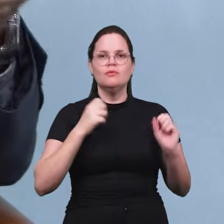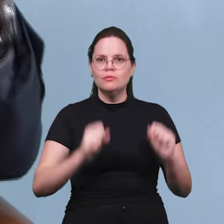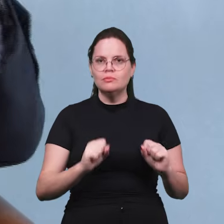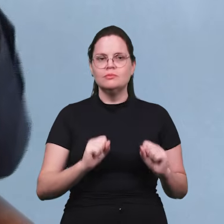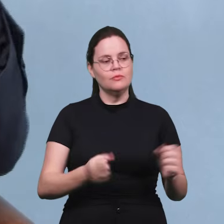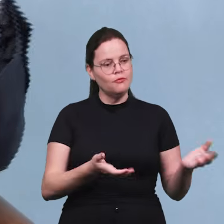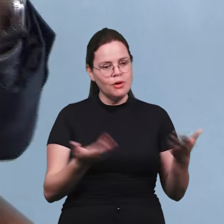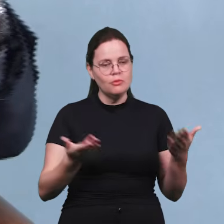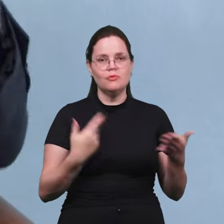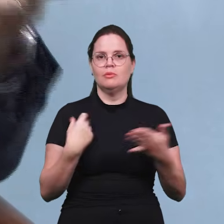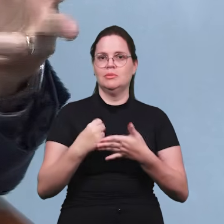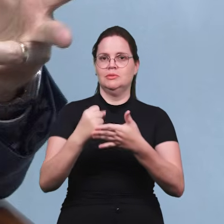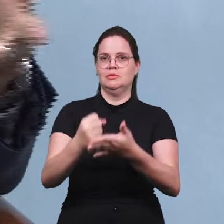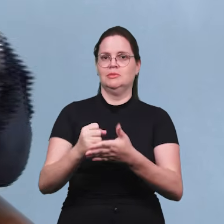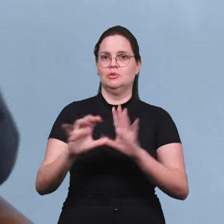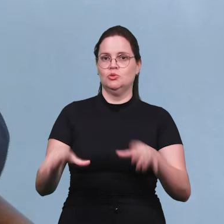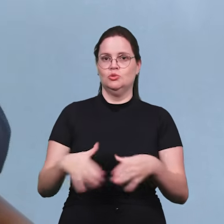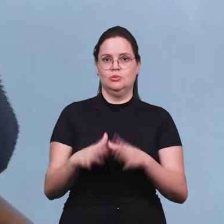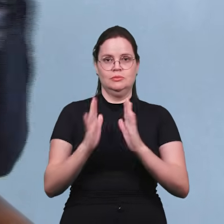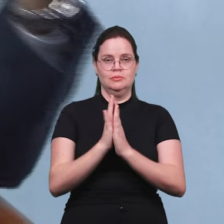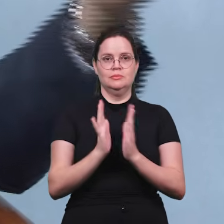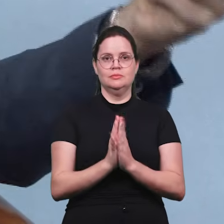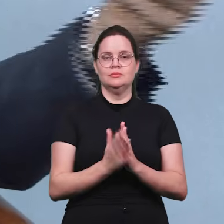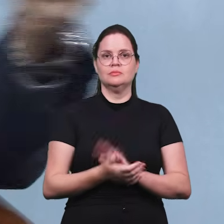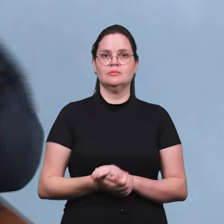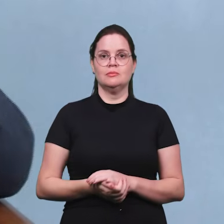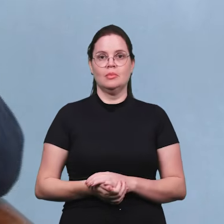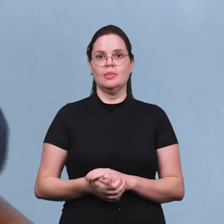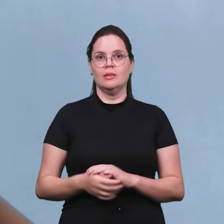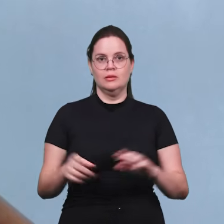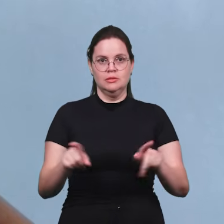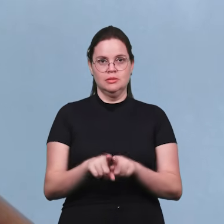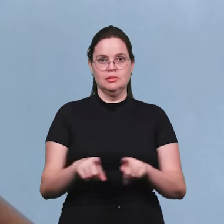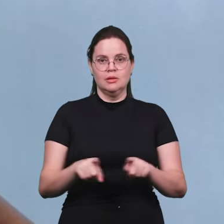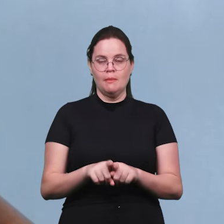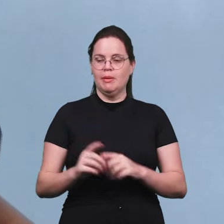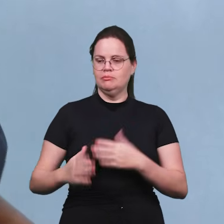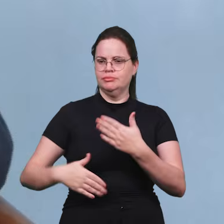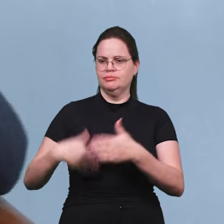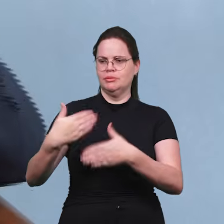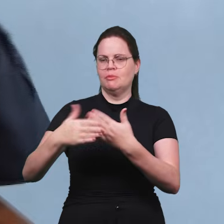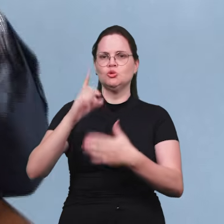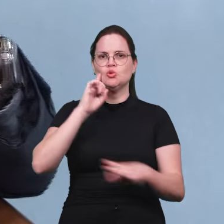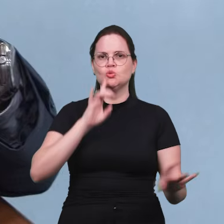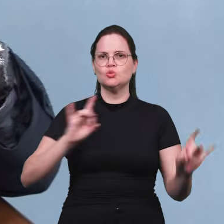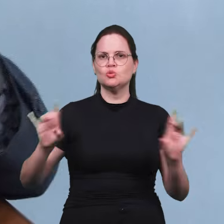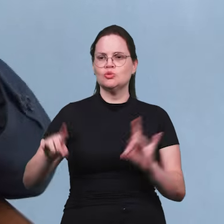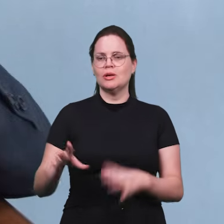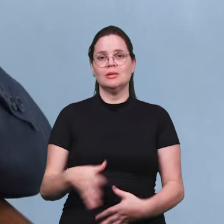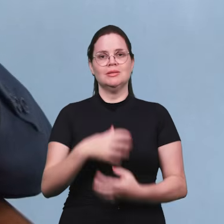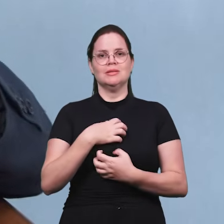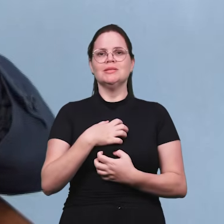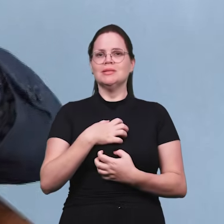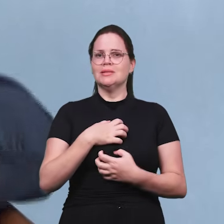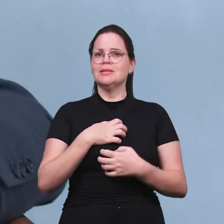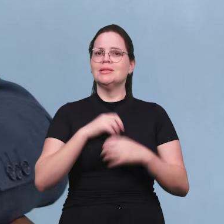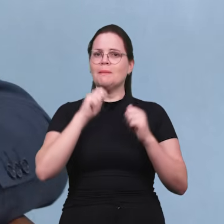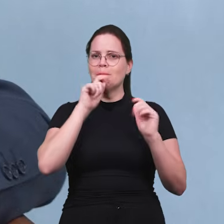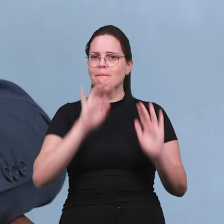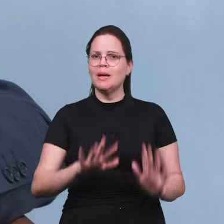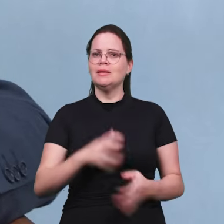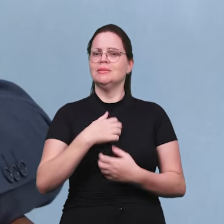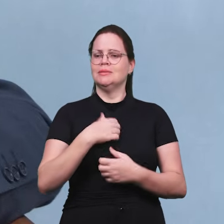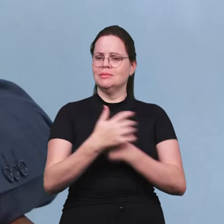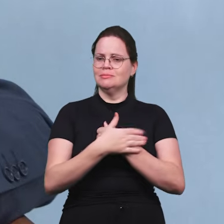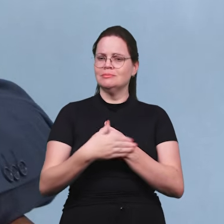incentivando todo o grupo de intercessão, todo mundo, para que ele também, no decorrer do dia, se sinta